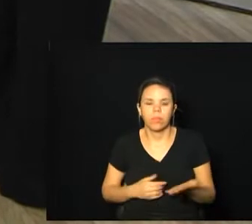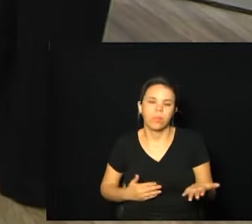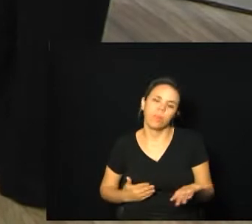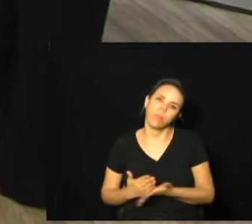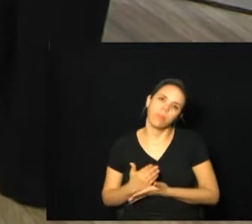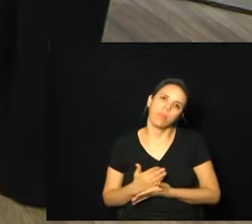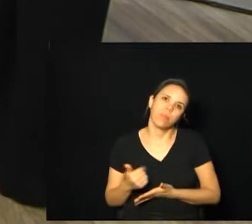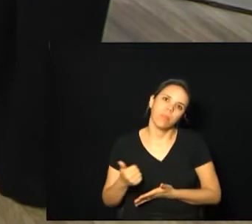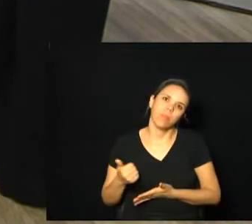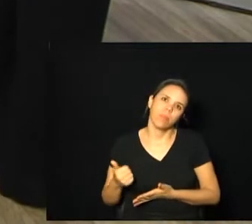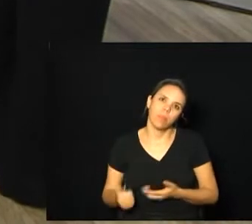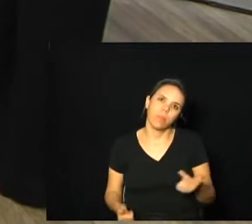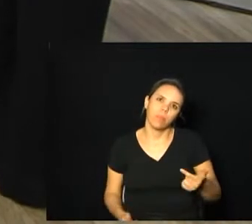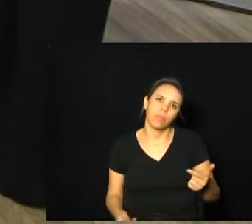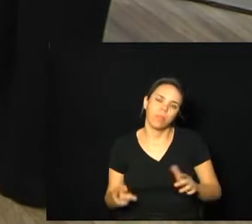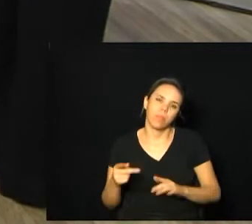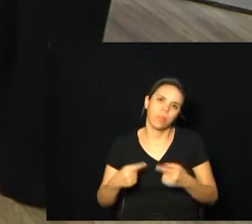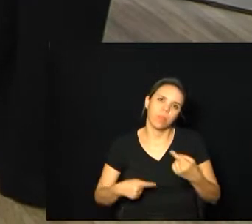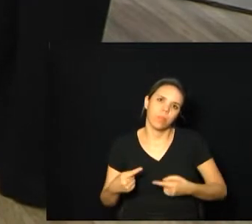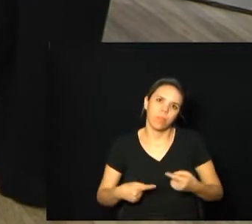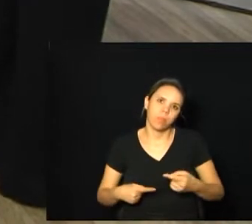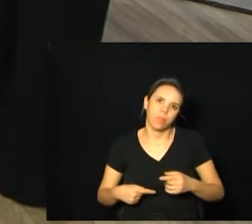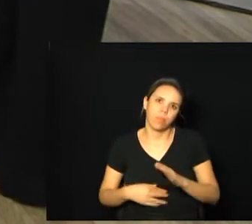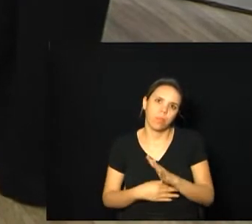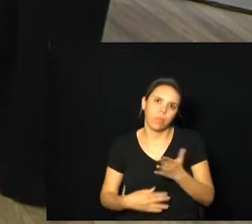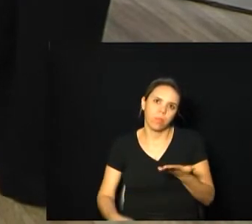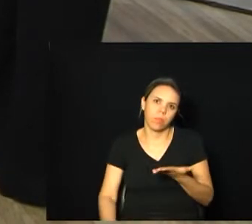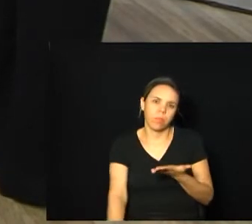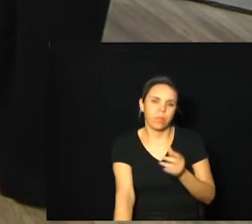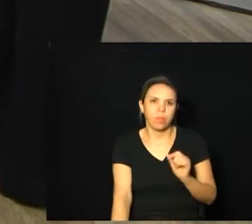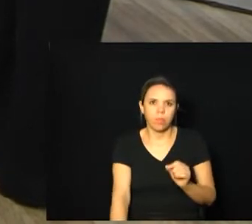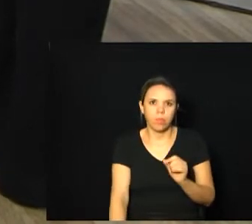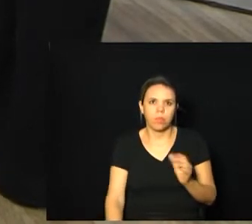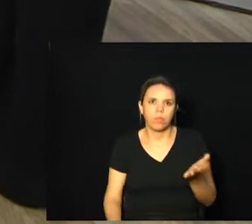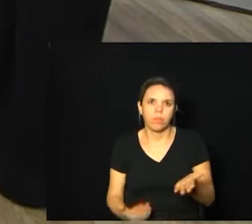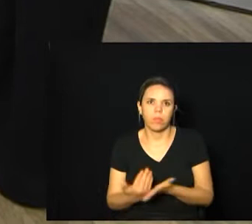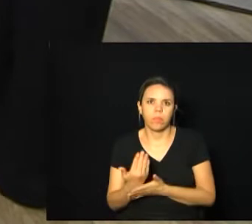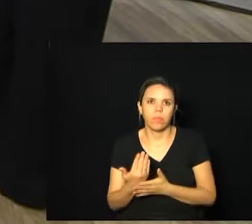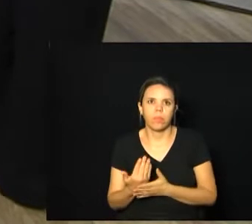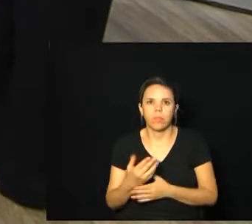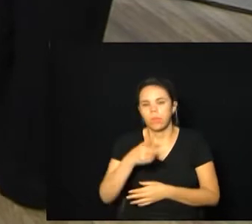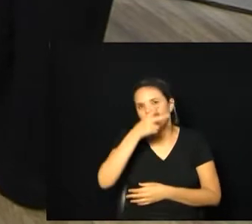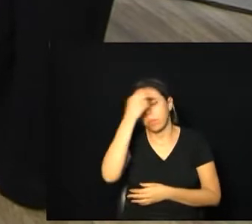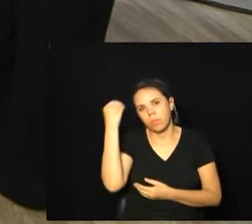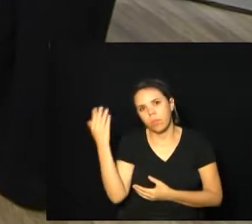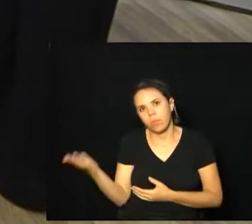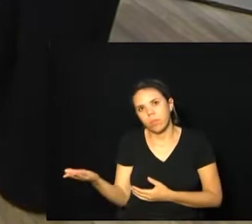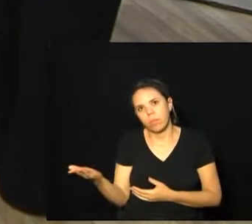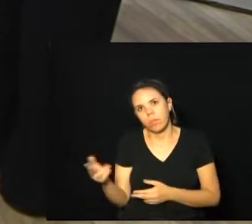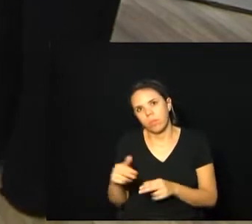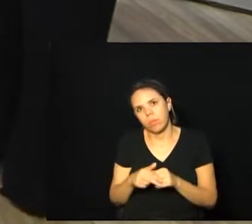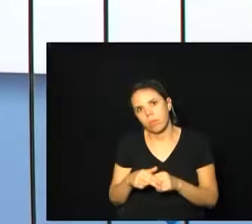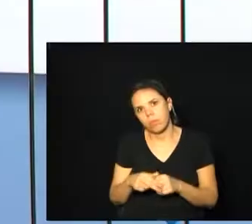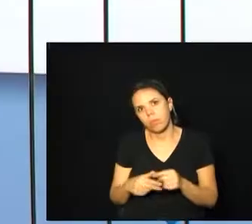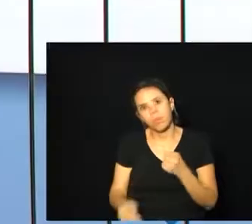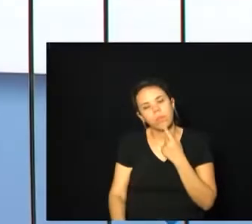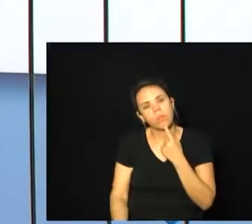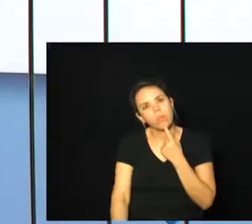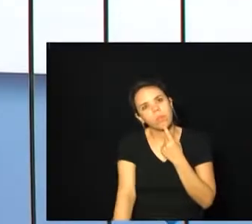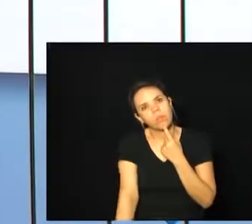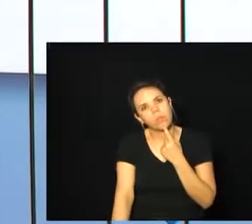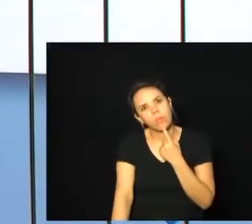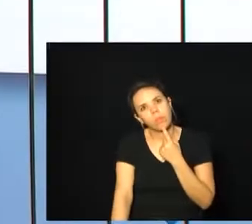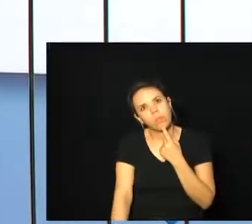aprovados em primeira e segunda discussão no Legislativo e que é aprovado também pelo Executivo. Por isso, Campinas,